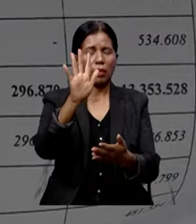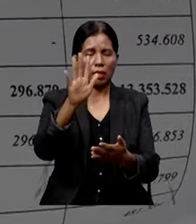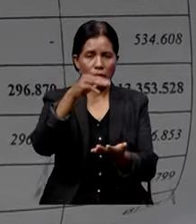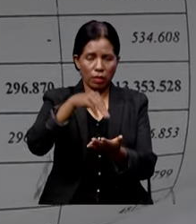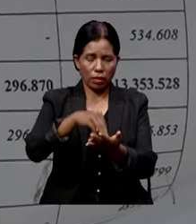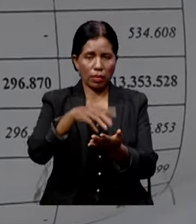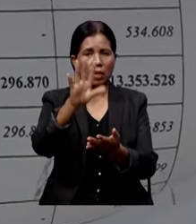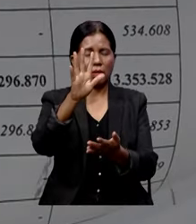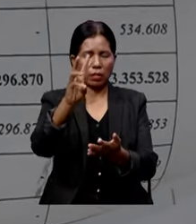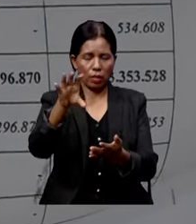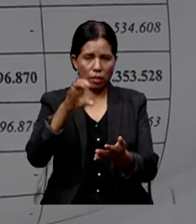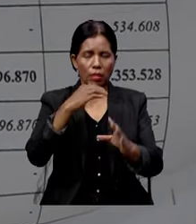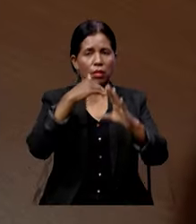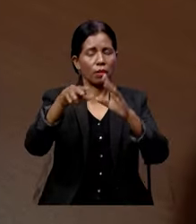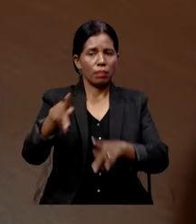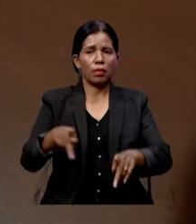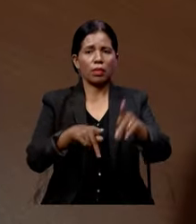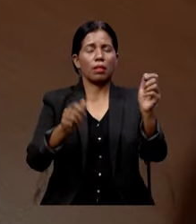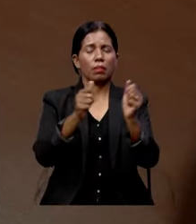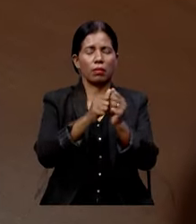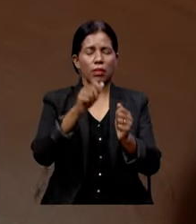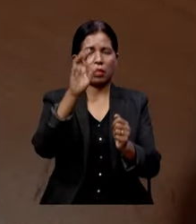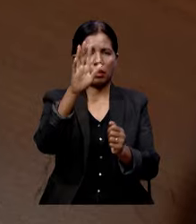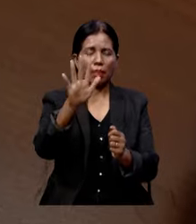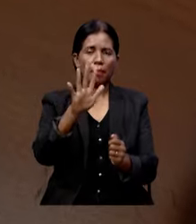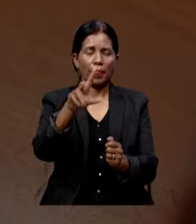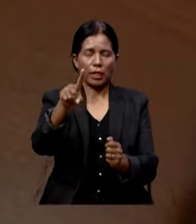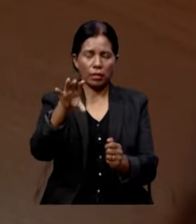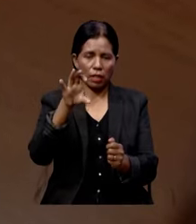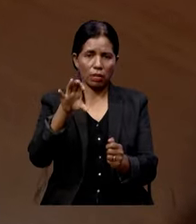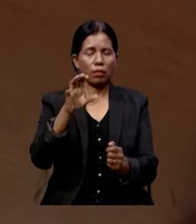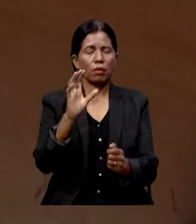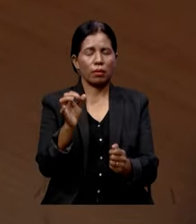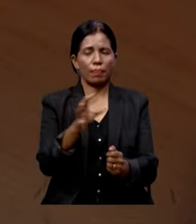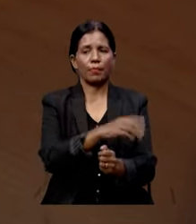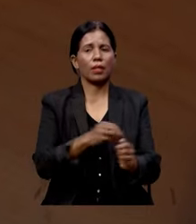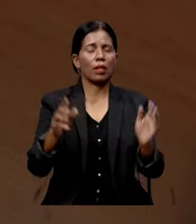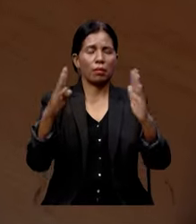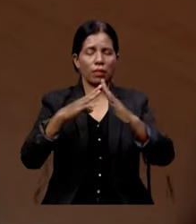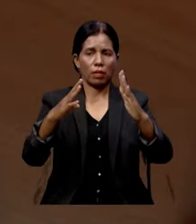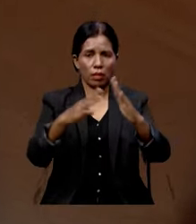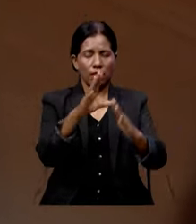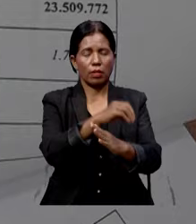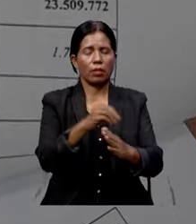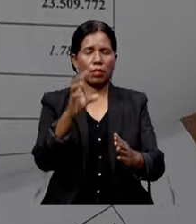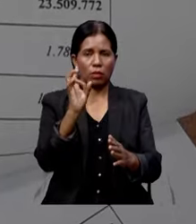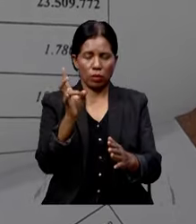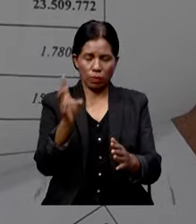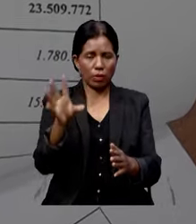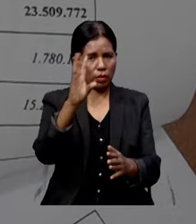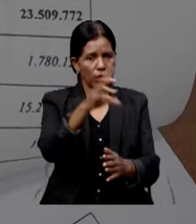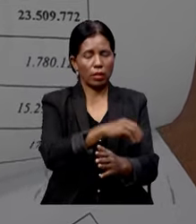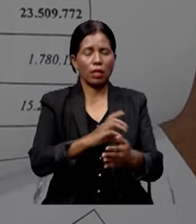sia resin, transferência pública milhão atu sida sia nolu resin lima resin, capital menor rihun hitu nolu resin nen, no